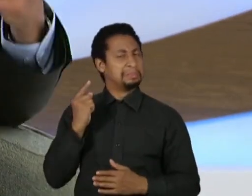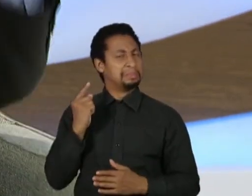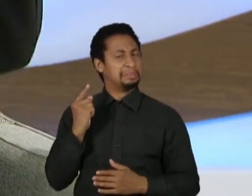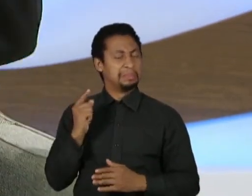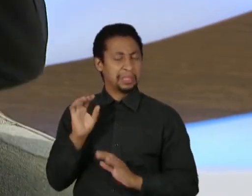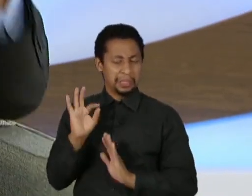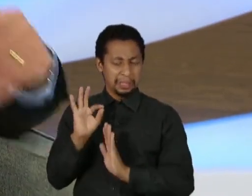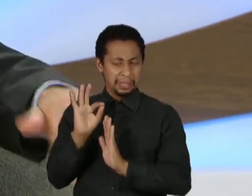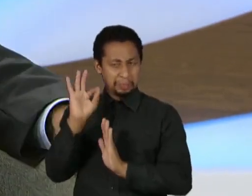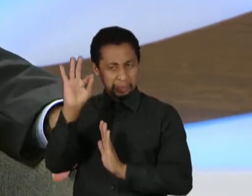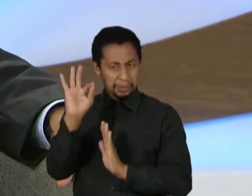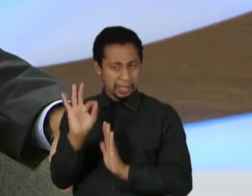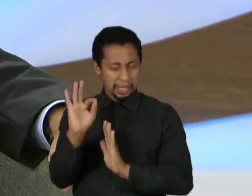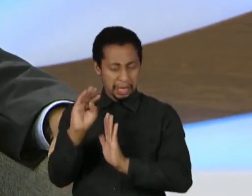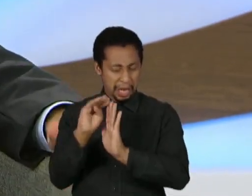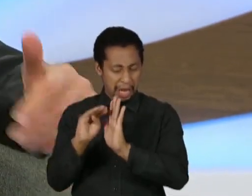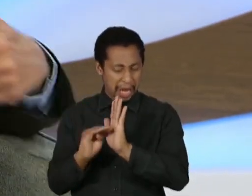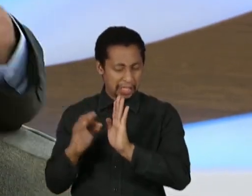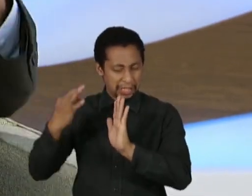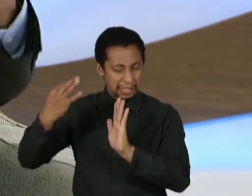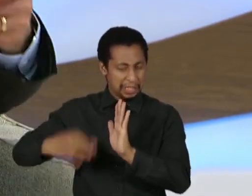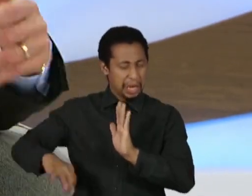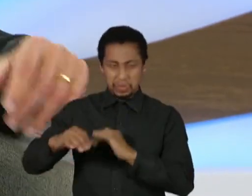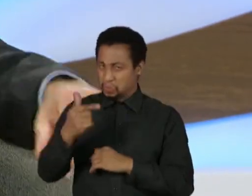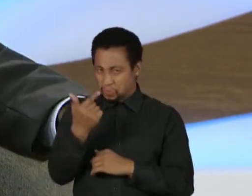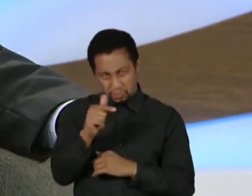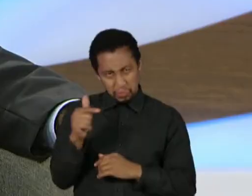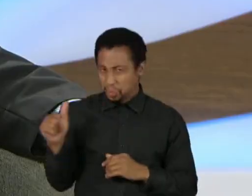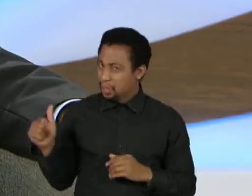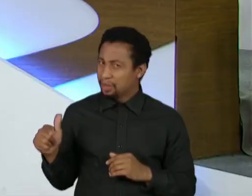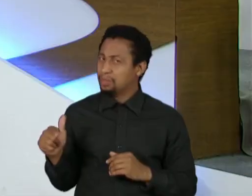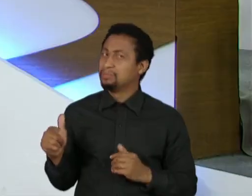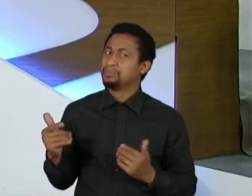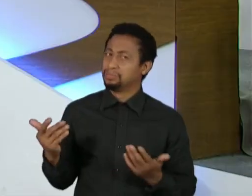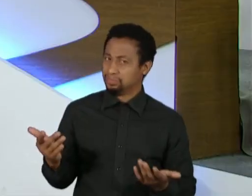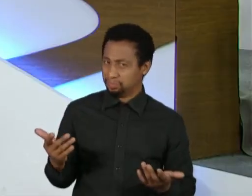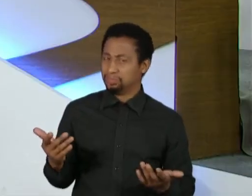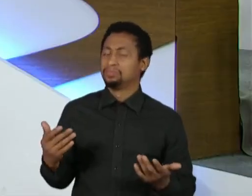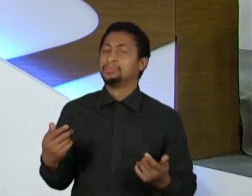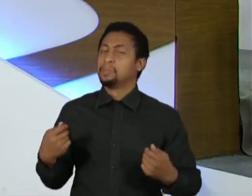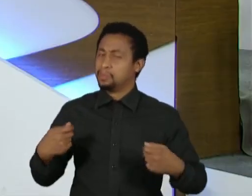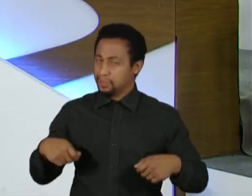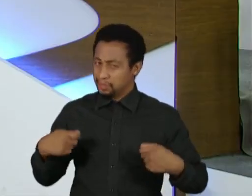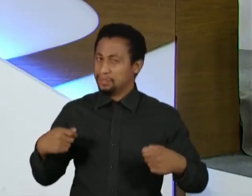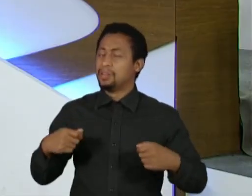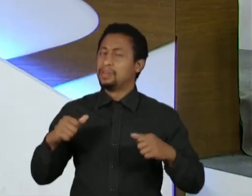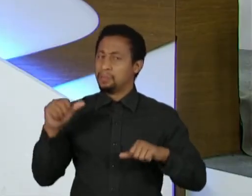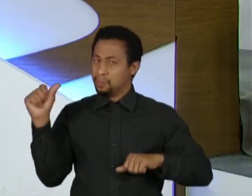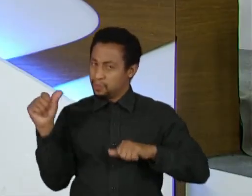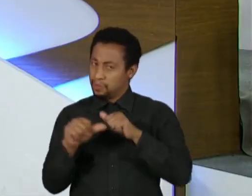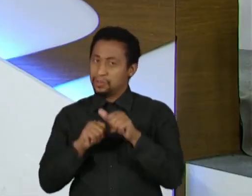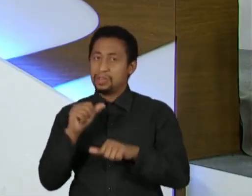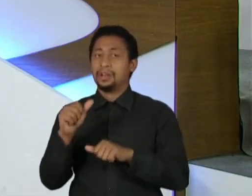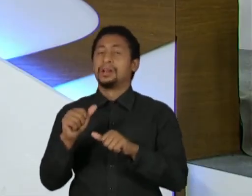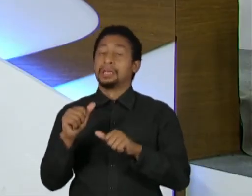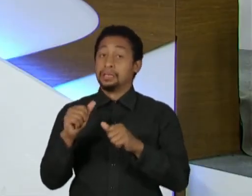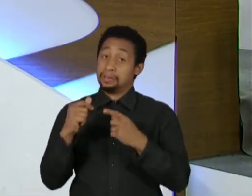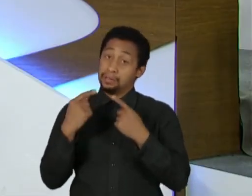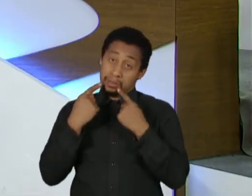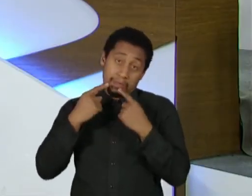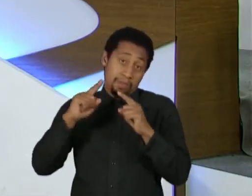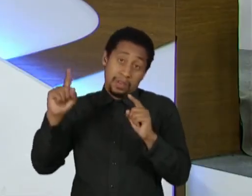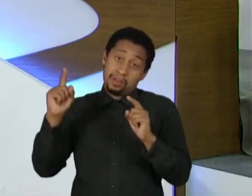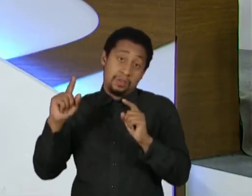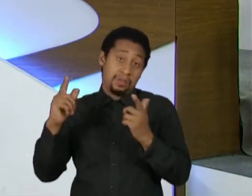vida correspondente ao capital que a união tem e portanto não tem a influência que deveria ter é por outro lado muitos estão dizendo que esse é o modelo